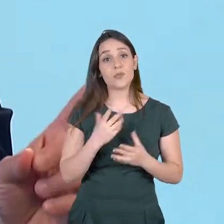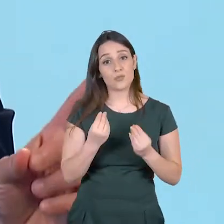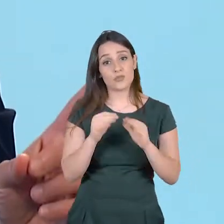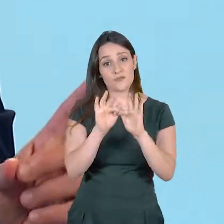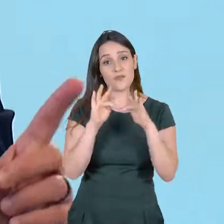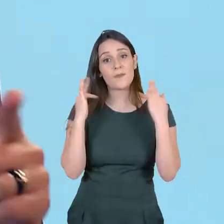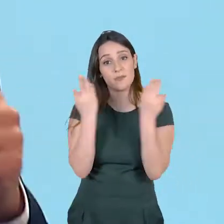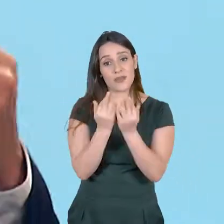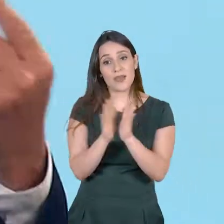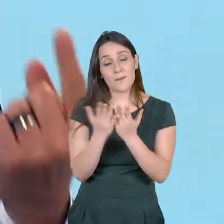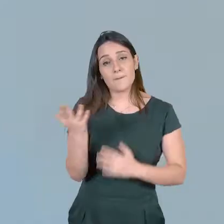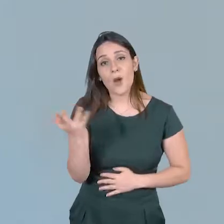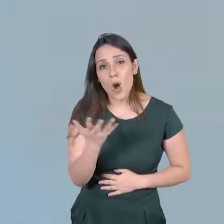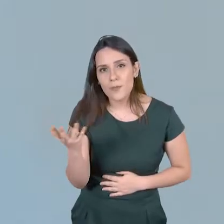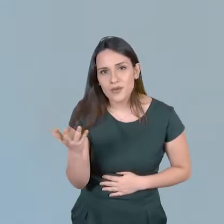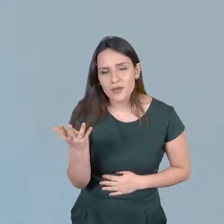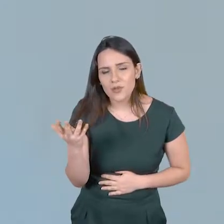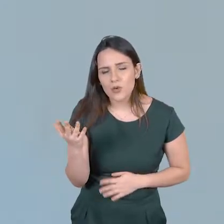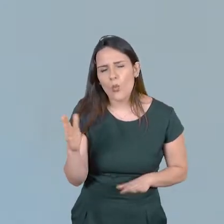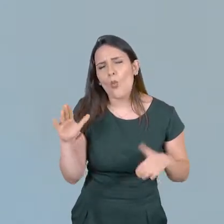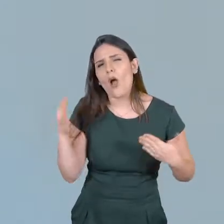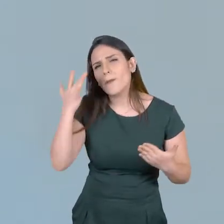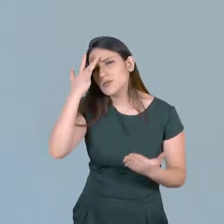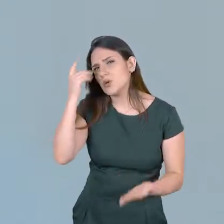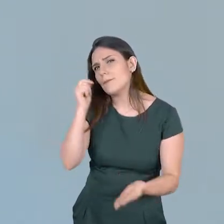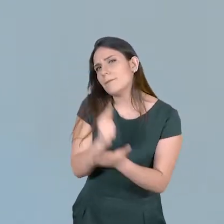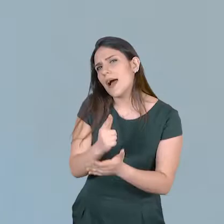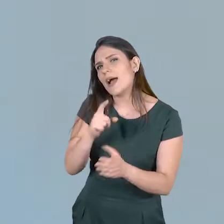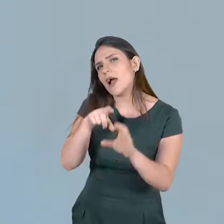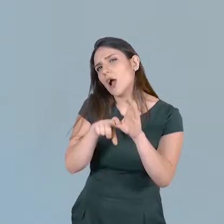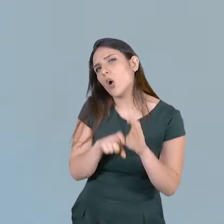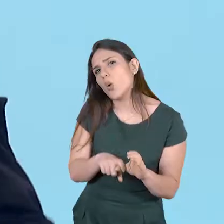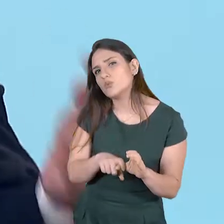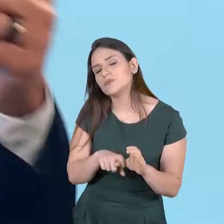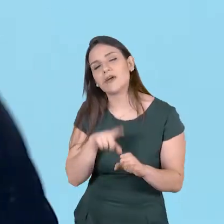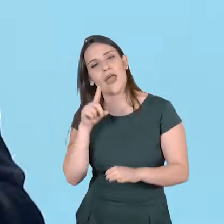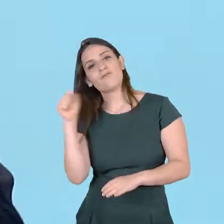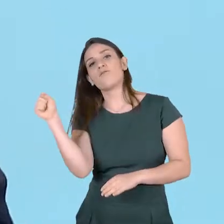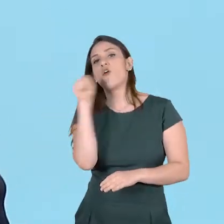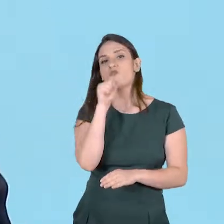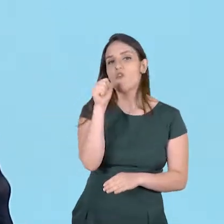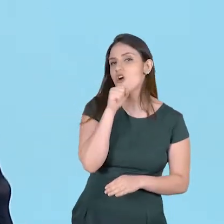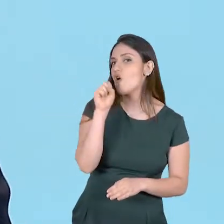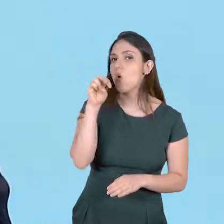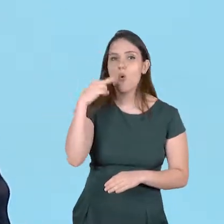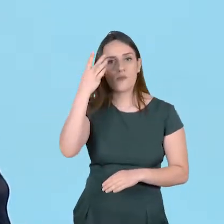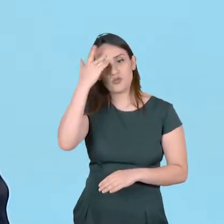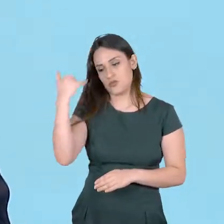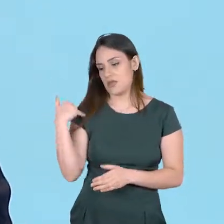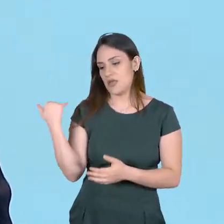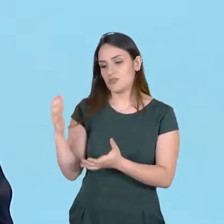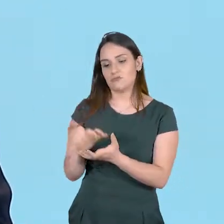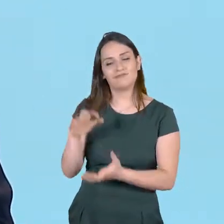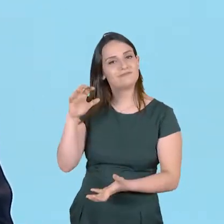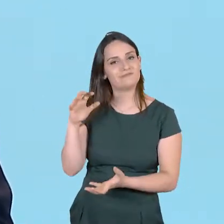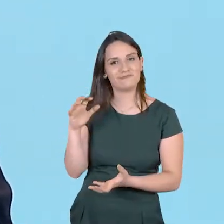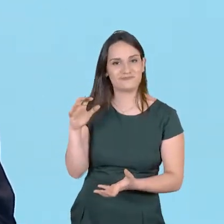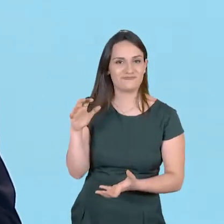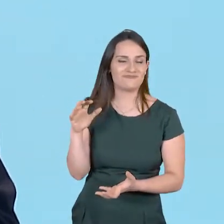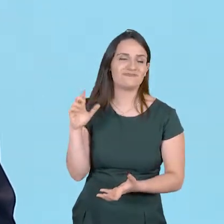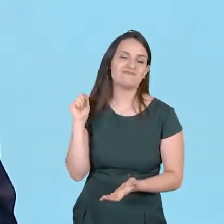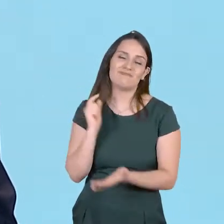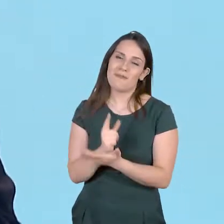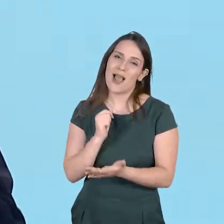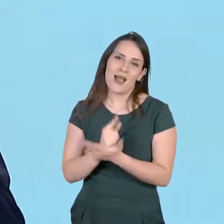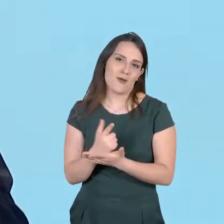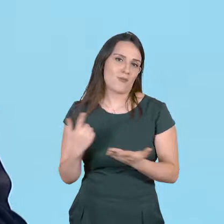avó, né, ou alguém de idade que recebe aposentadoria numa crise como essa, né, desemprego